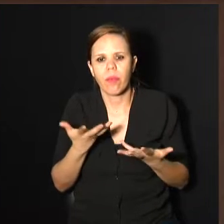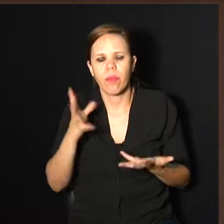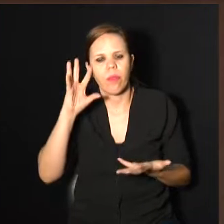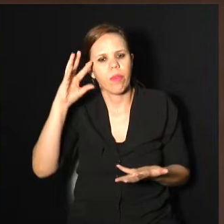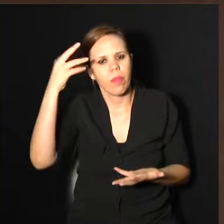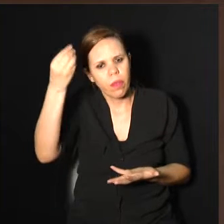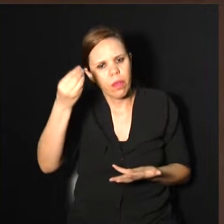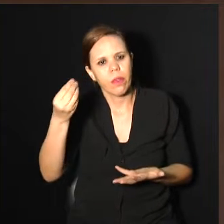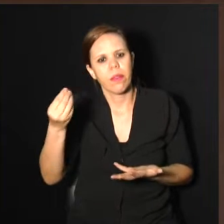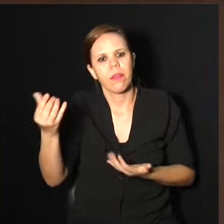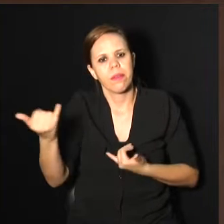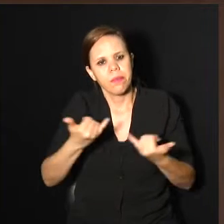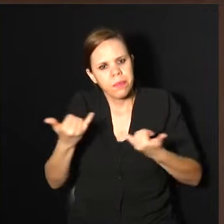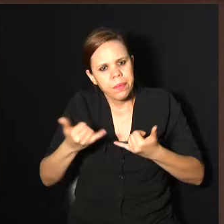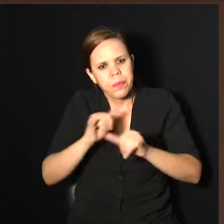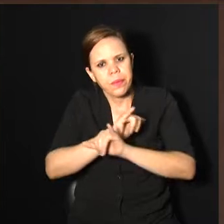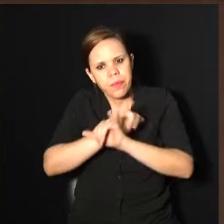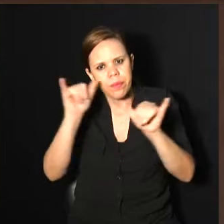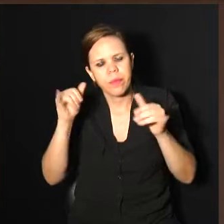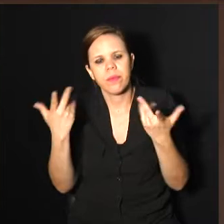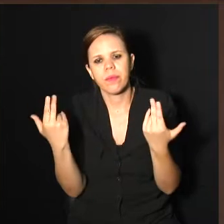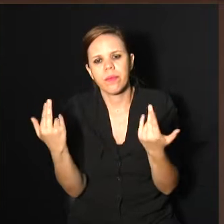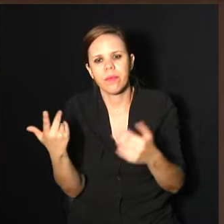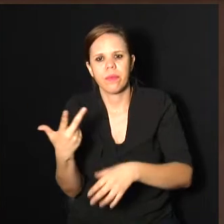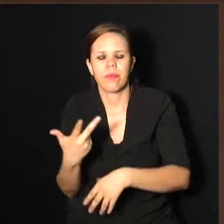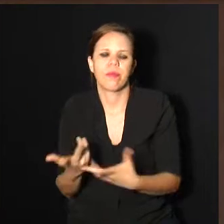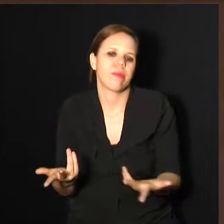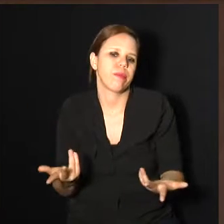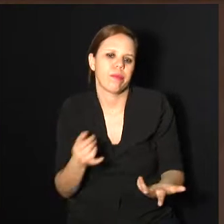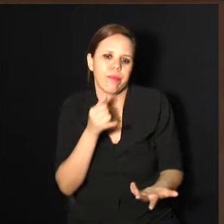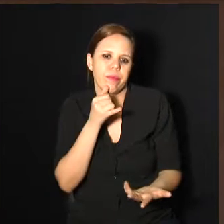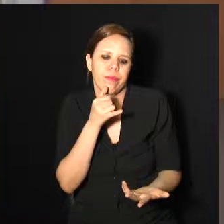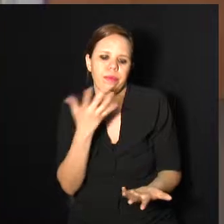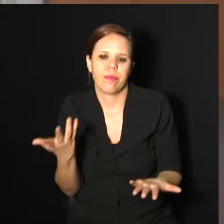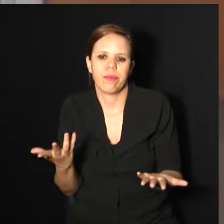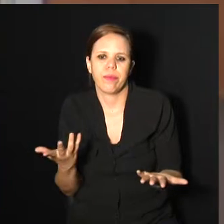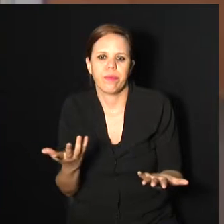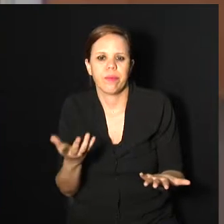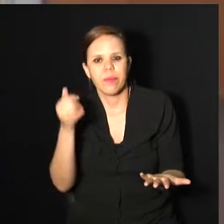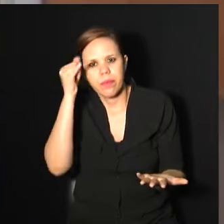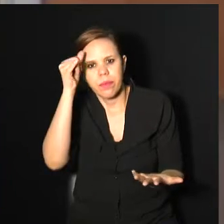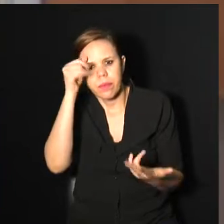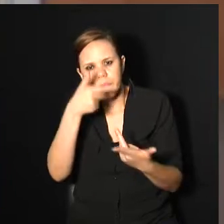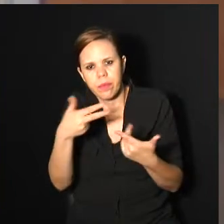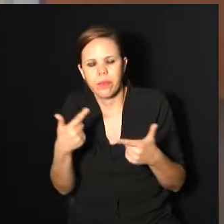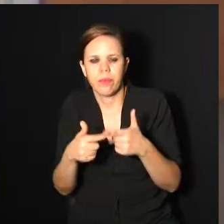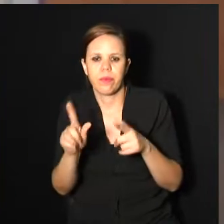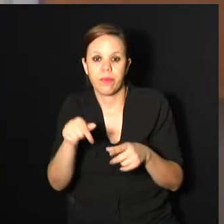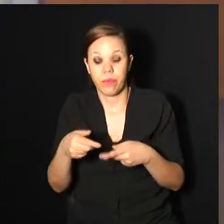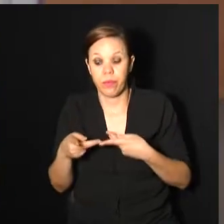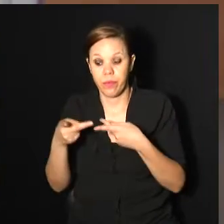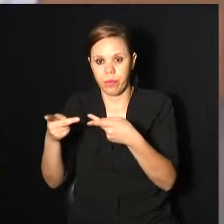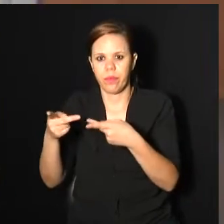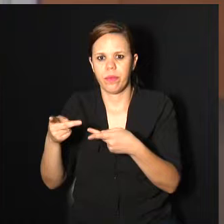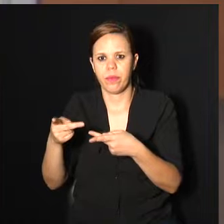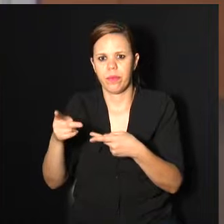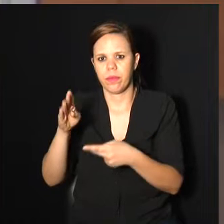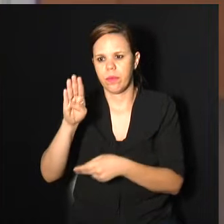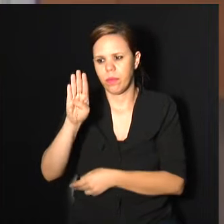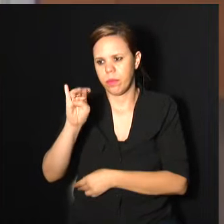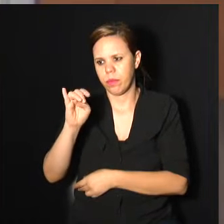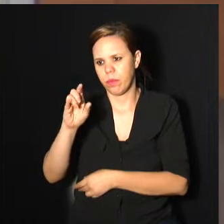conhecimento, Inclusive como vacina para ciência, Foram convidados para este debate o